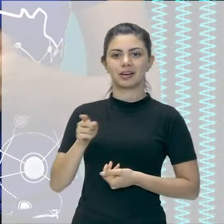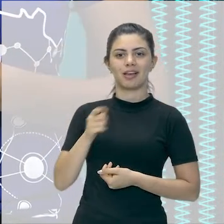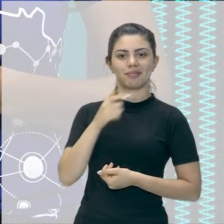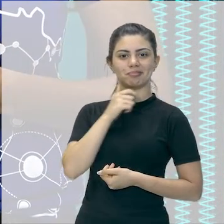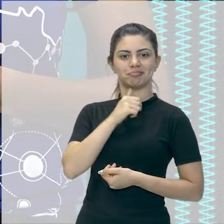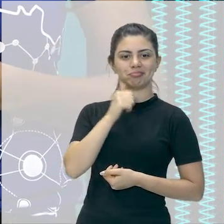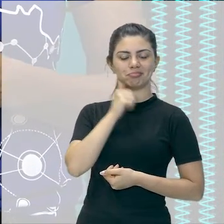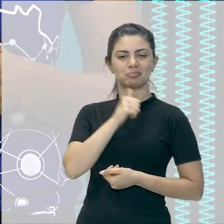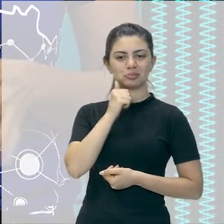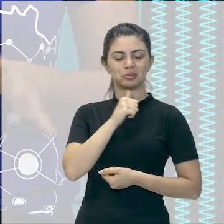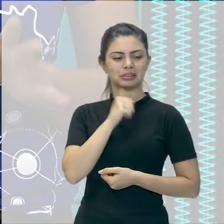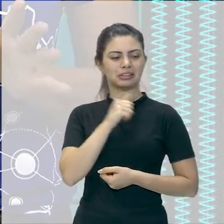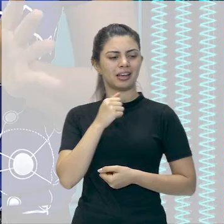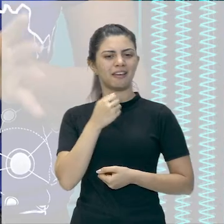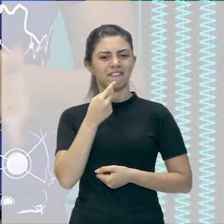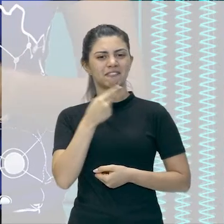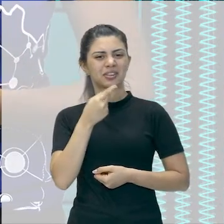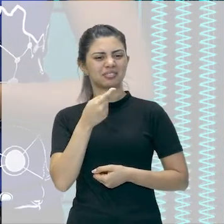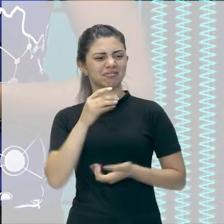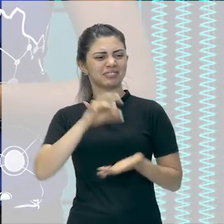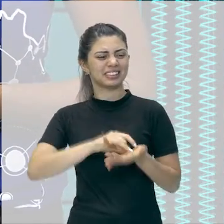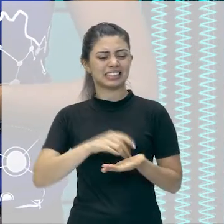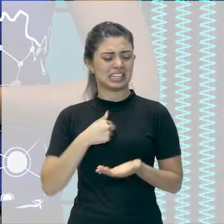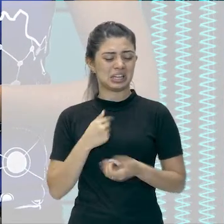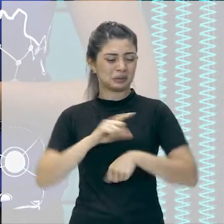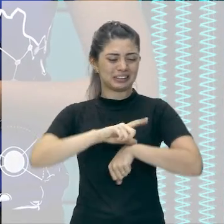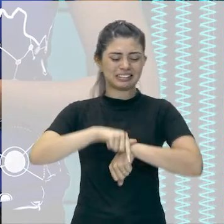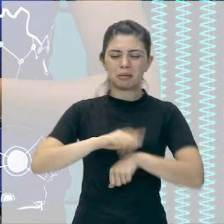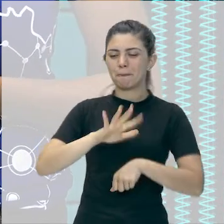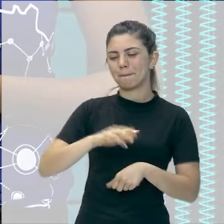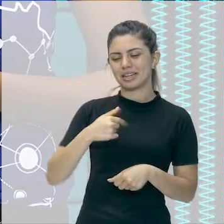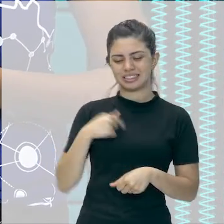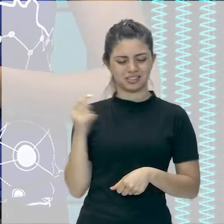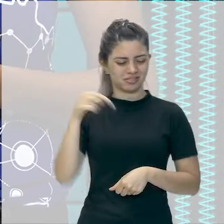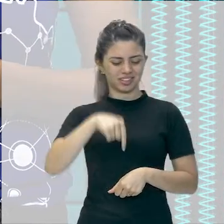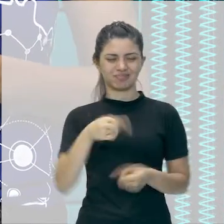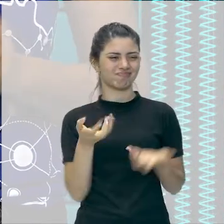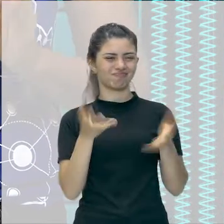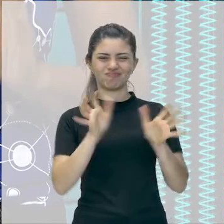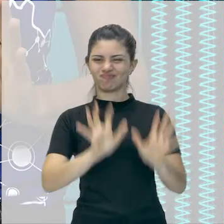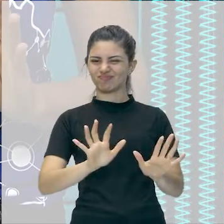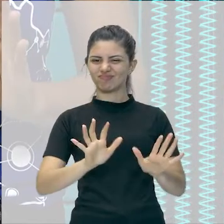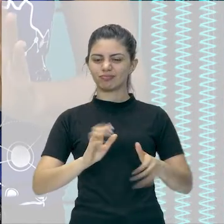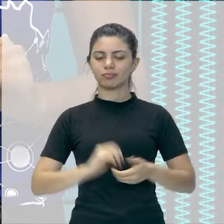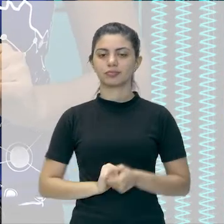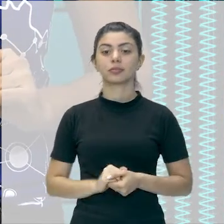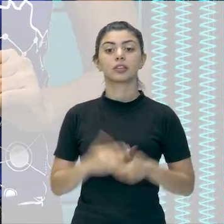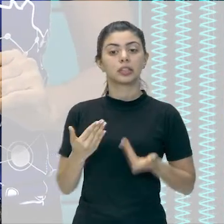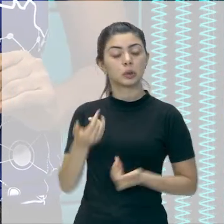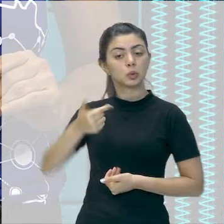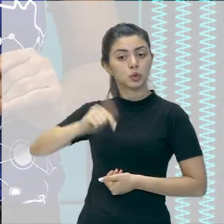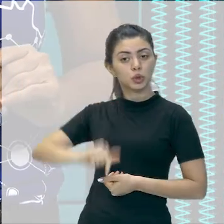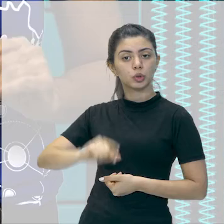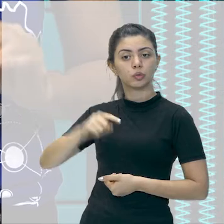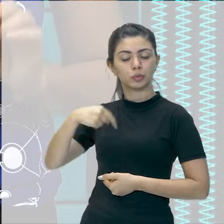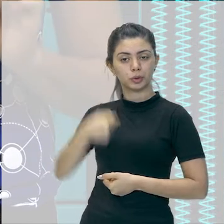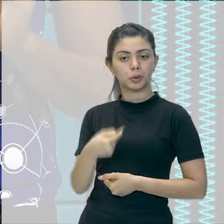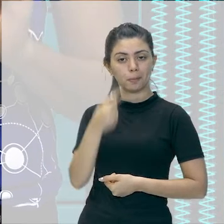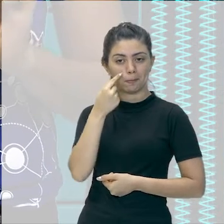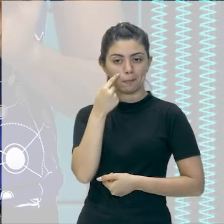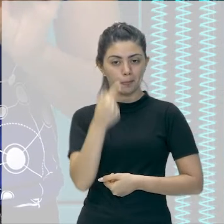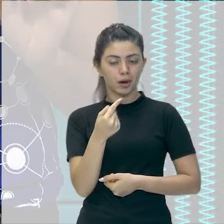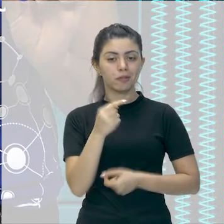não é? A verdade. Eu estou atrasada, mas eu nem queria estar aqui, nem queria vir. Então, novamente, vamos acompanhar aqui